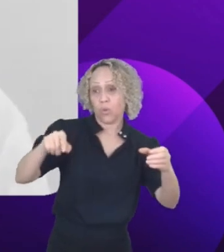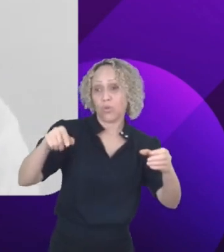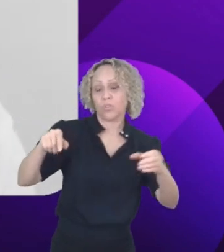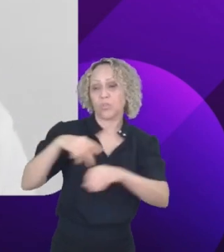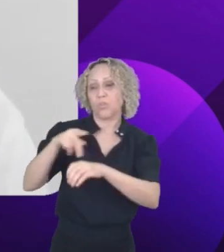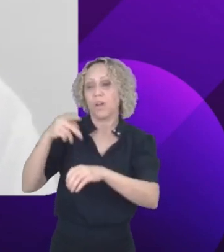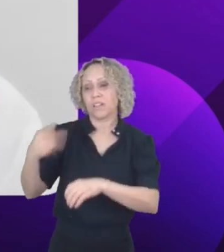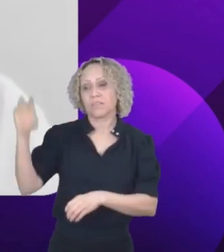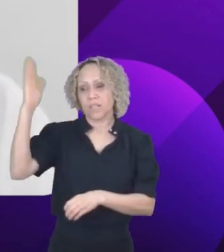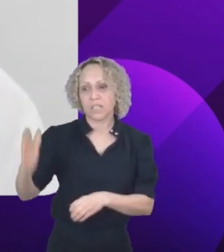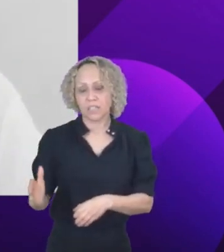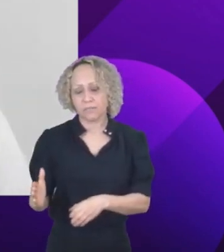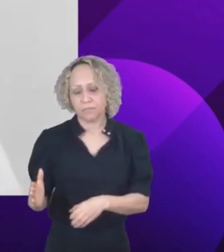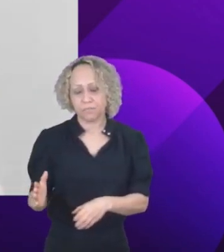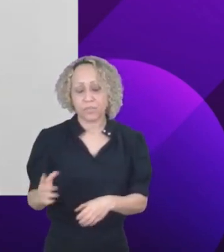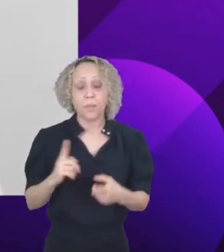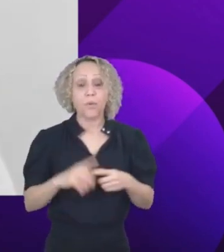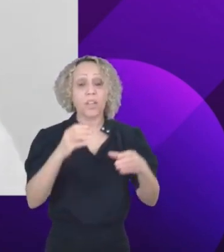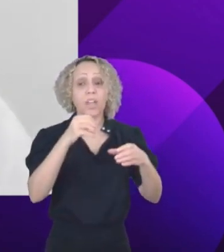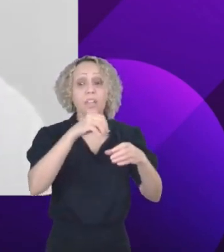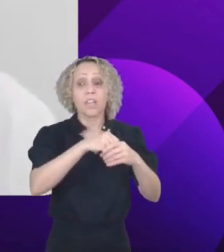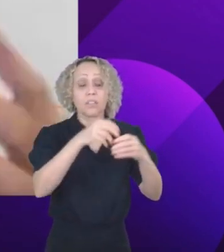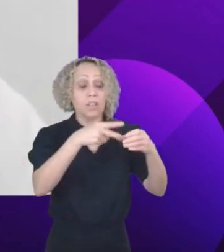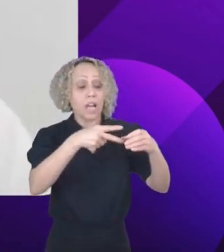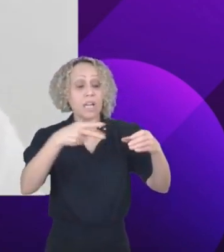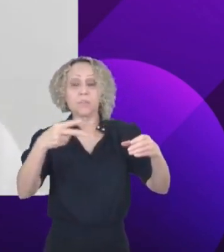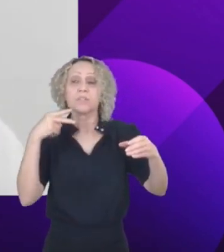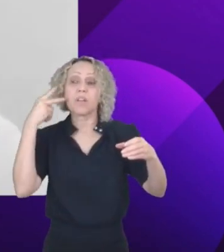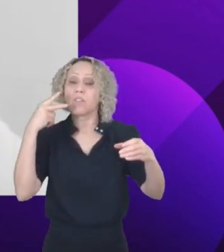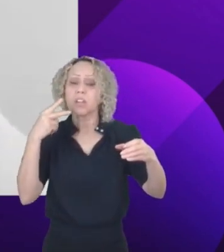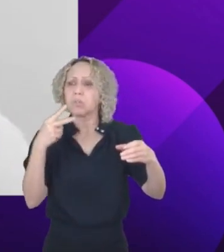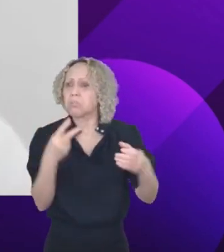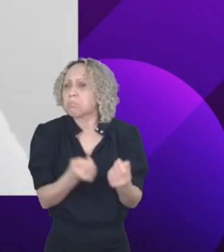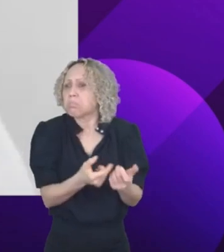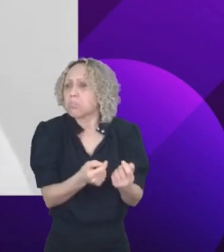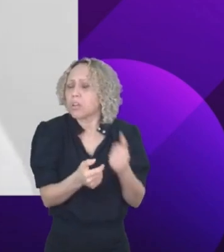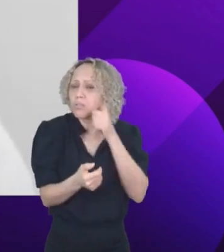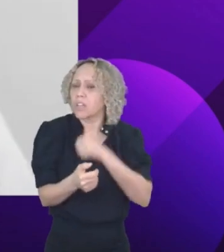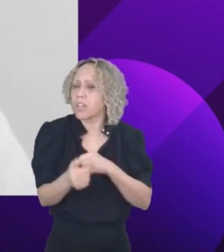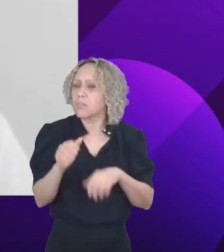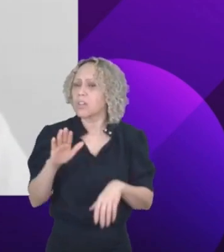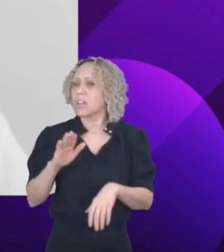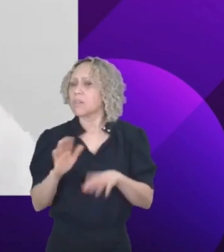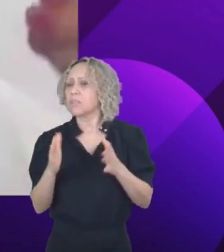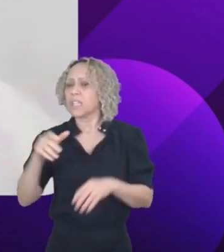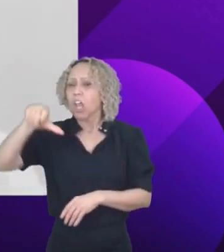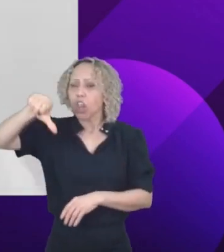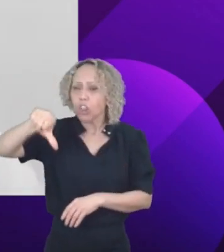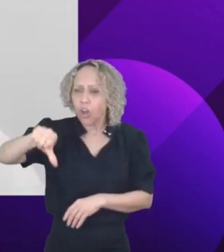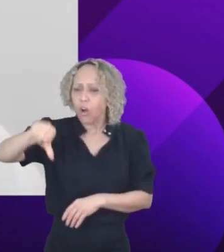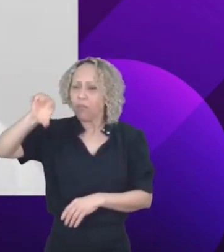câmaras municipais a gente não tem tantas mulheres? Por que em mais ou menos 900 câmaras municipais a gente não